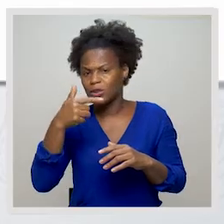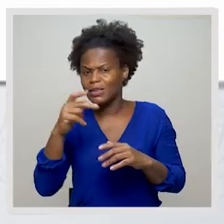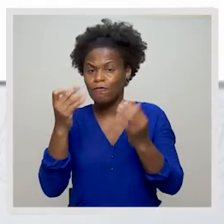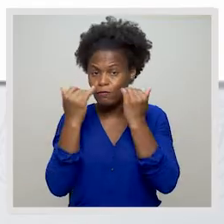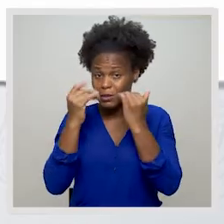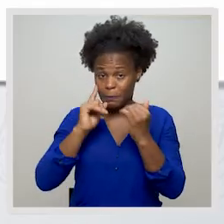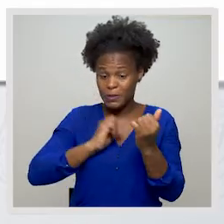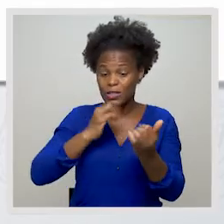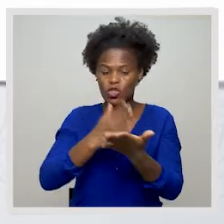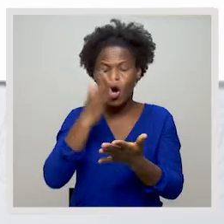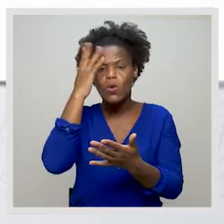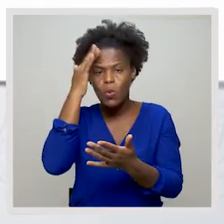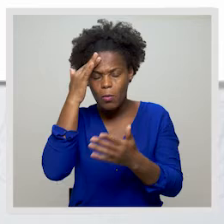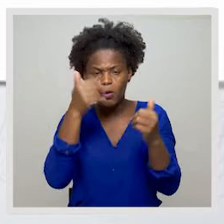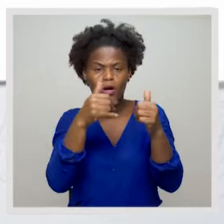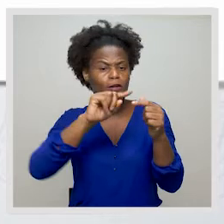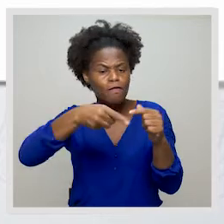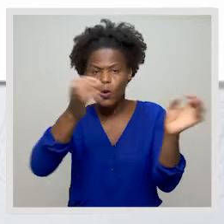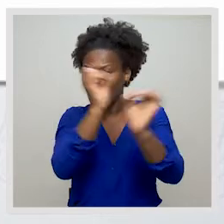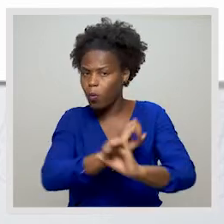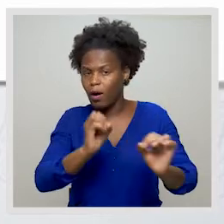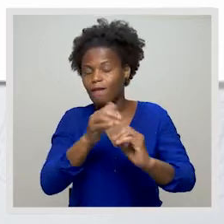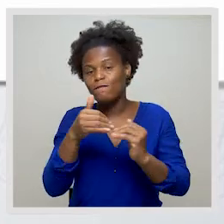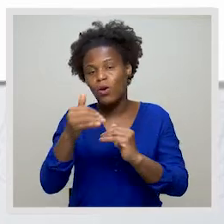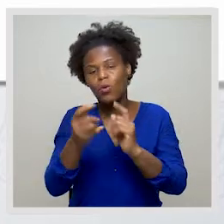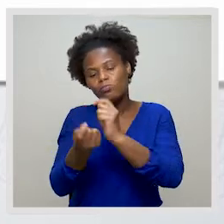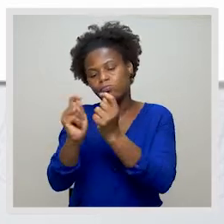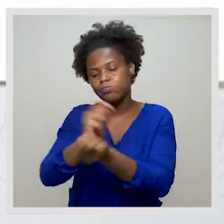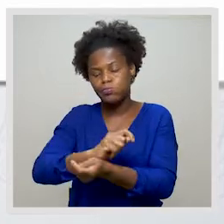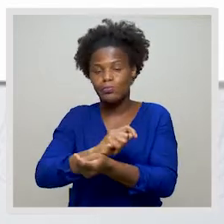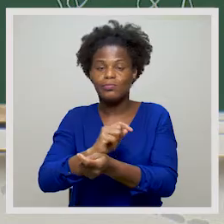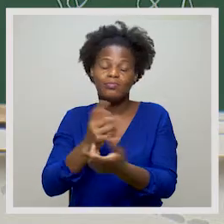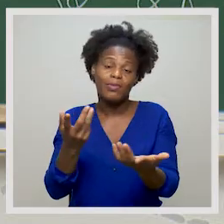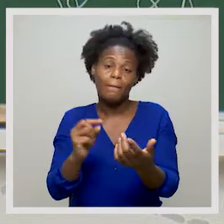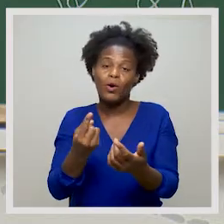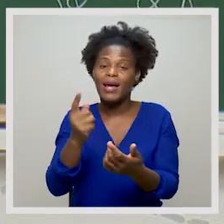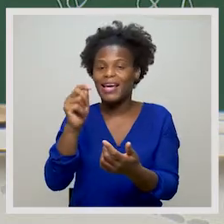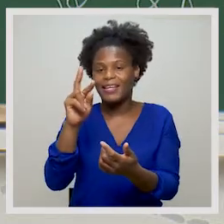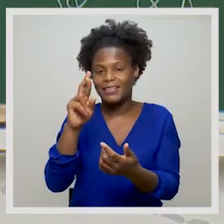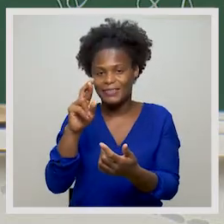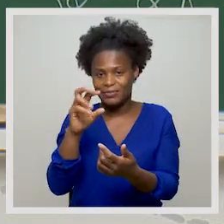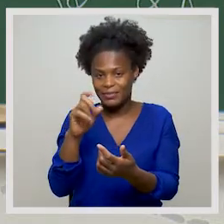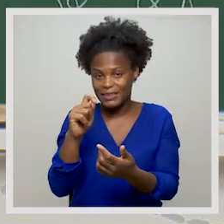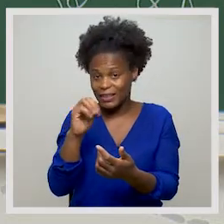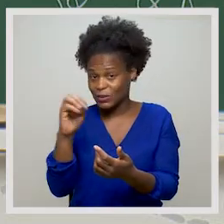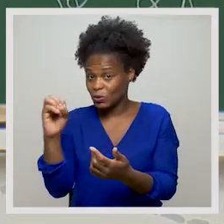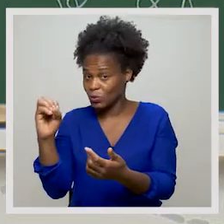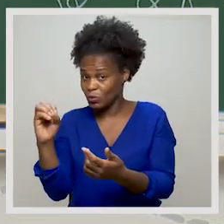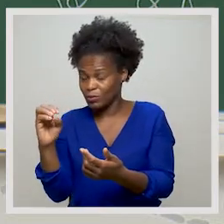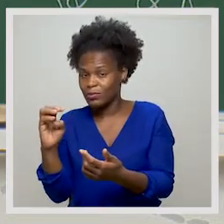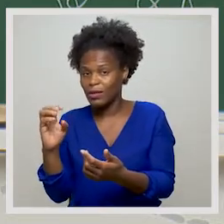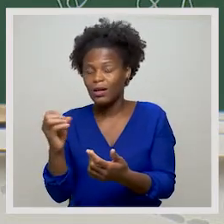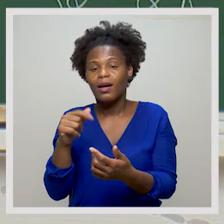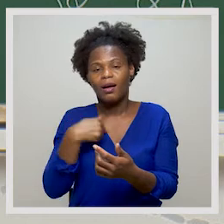tem números inteiros, eu vou arredondar por conveniência este número